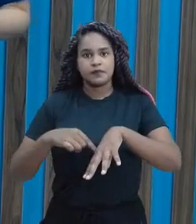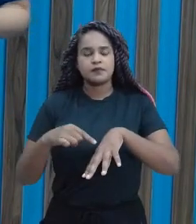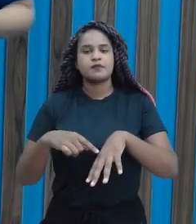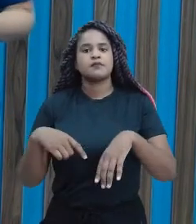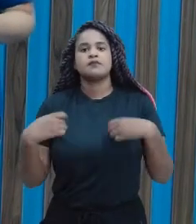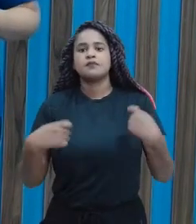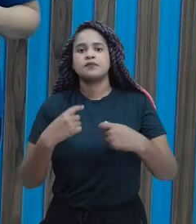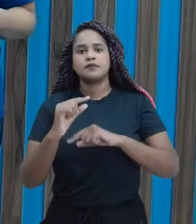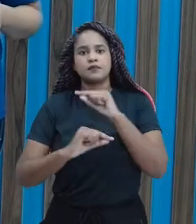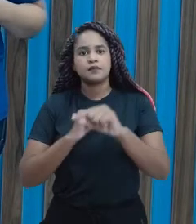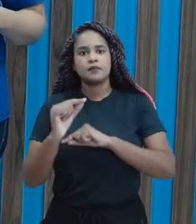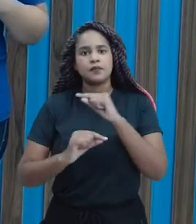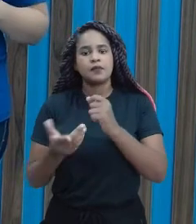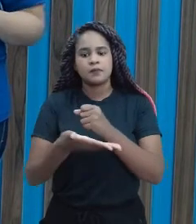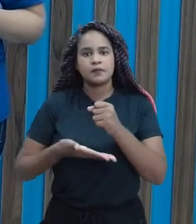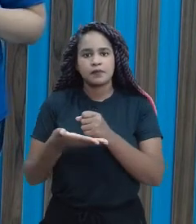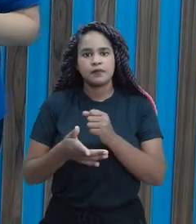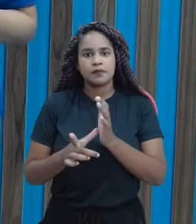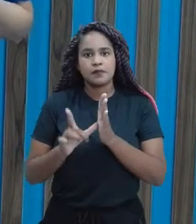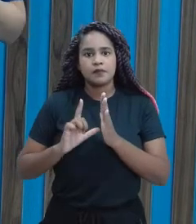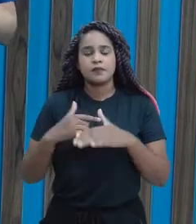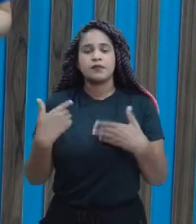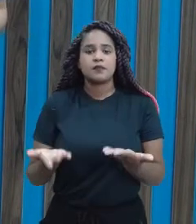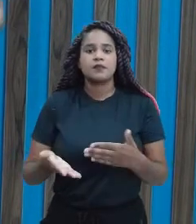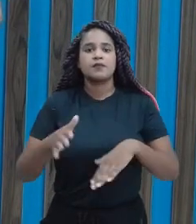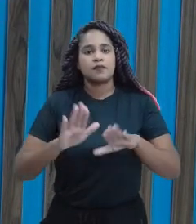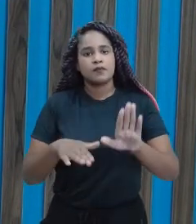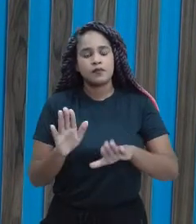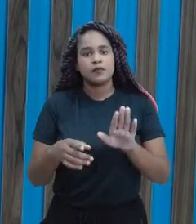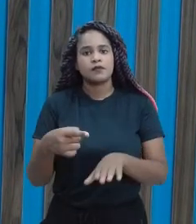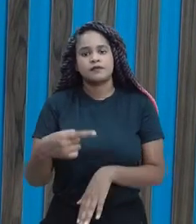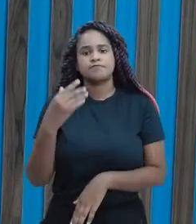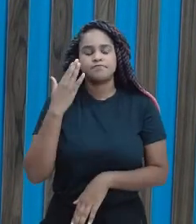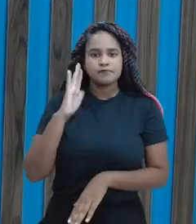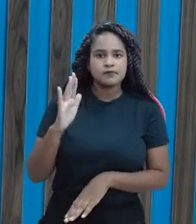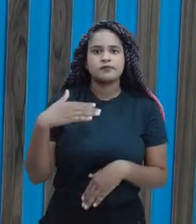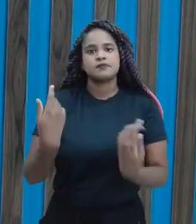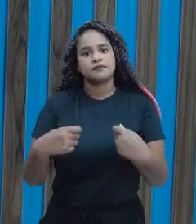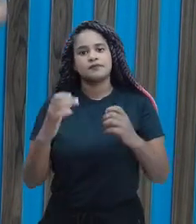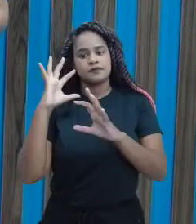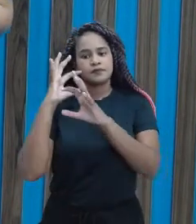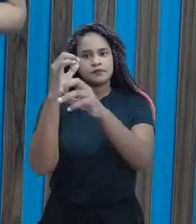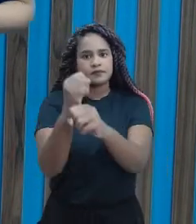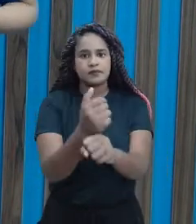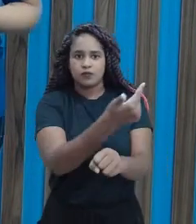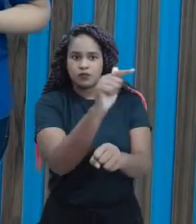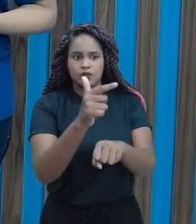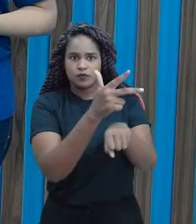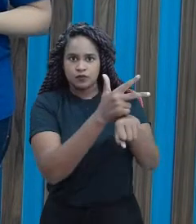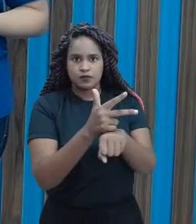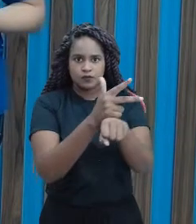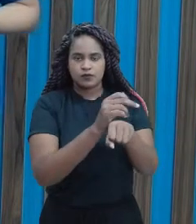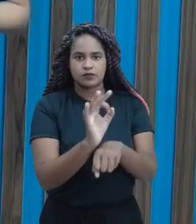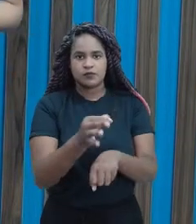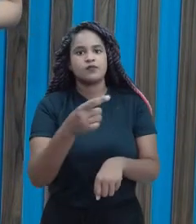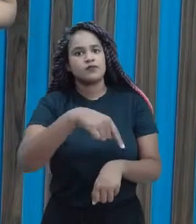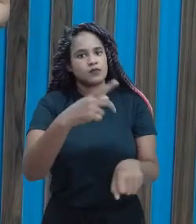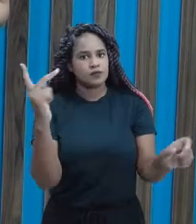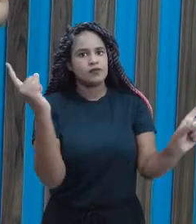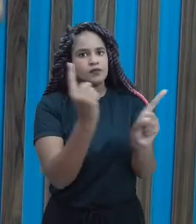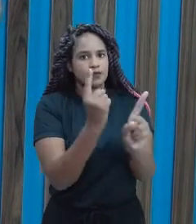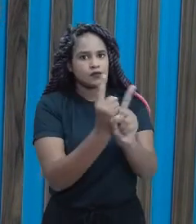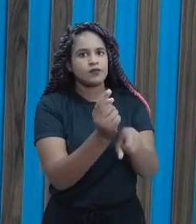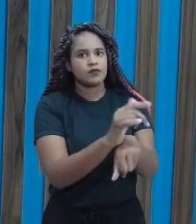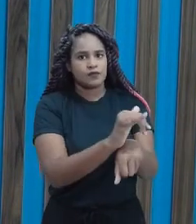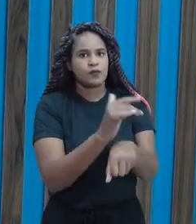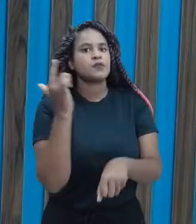pré-requisito, então pode ser que a gente esteja começando de um passo mais à frente e aí você precisa revisar. Lá no YouTube você acha esse repositório e consegue